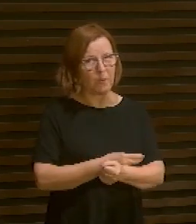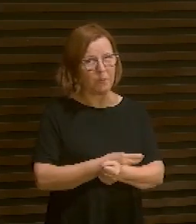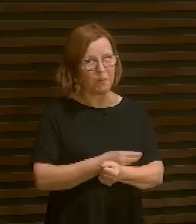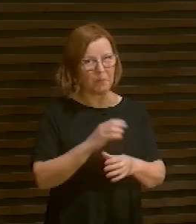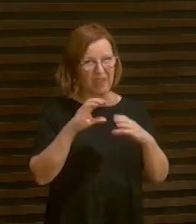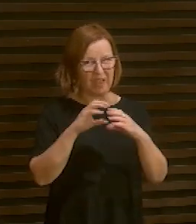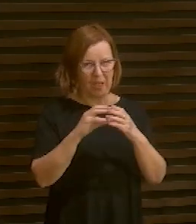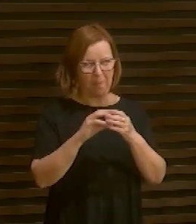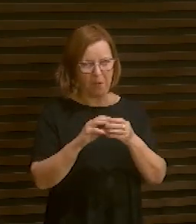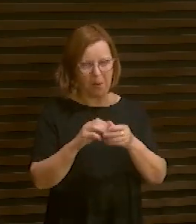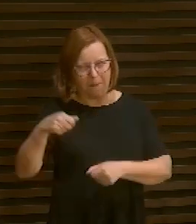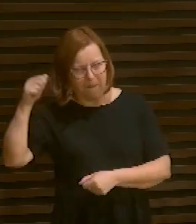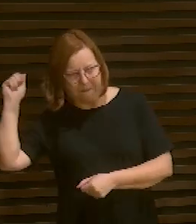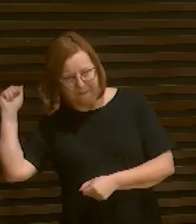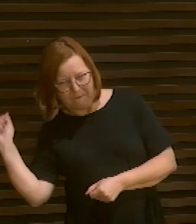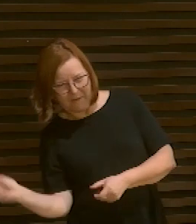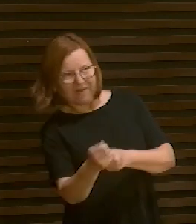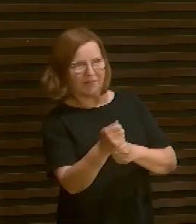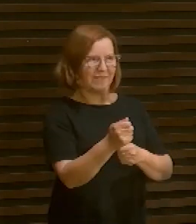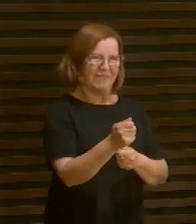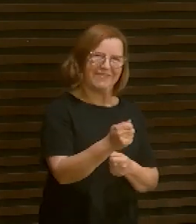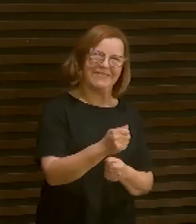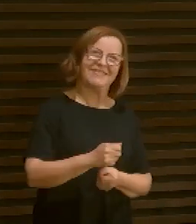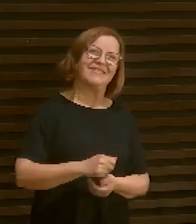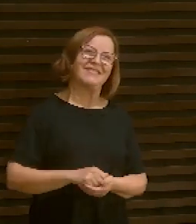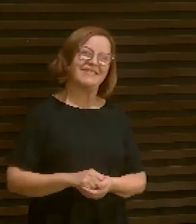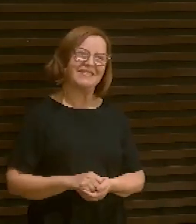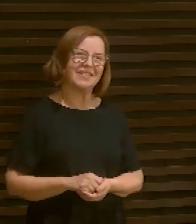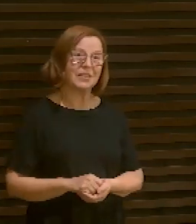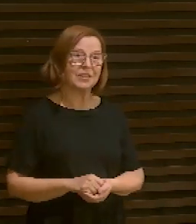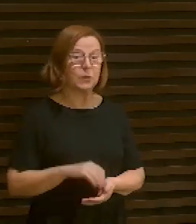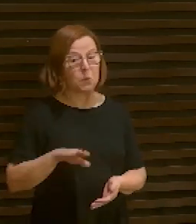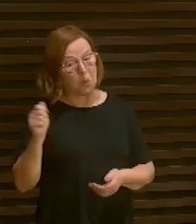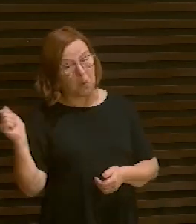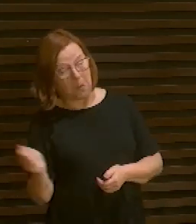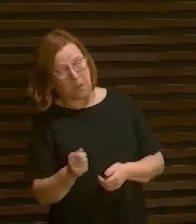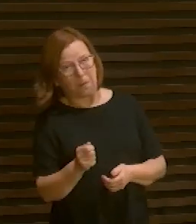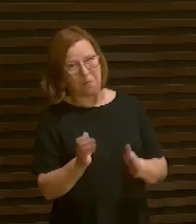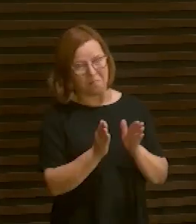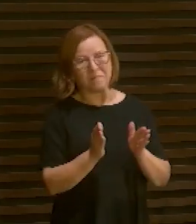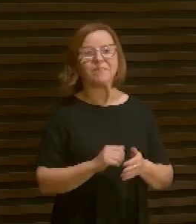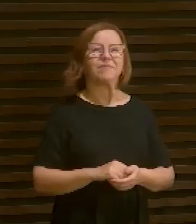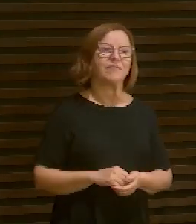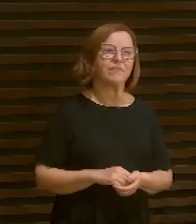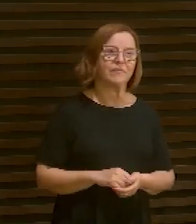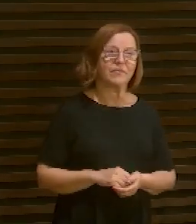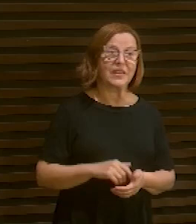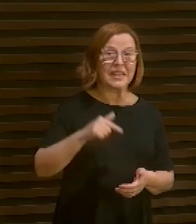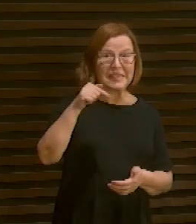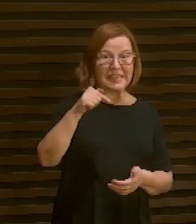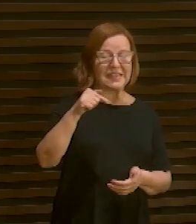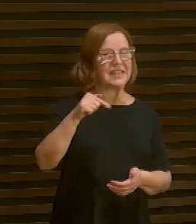curva, um golpe enviesado ou um golpe curto. 7 dias por